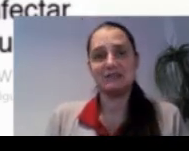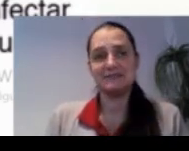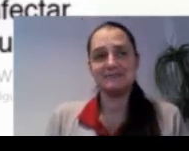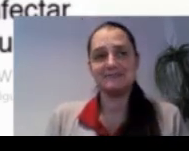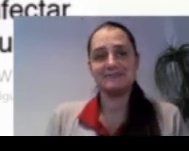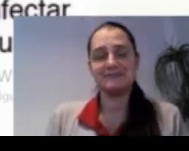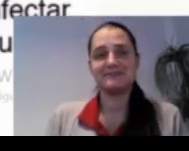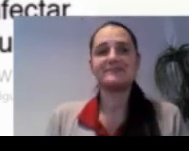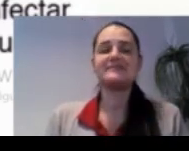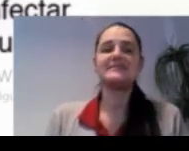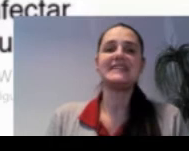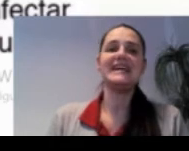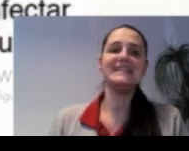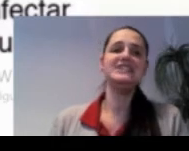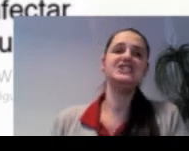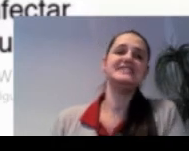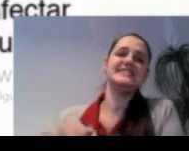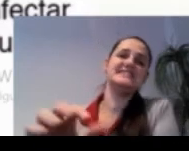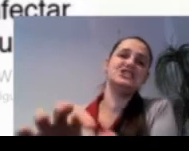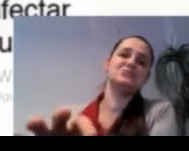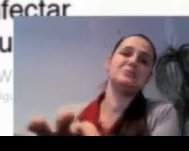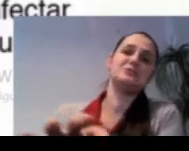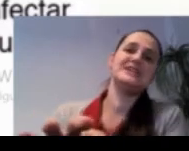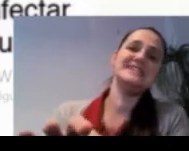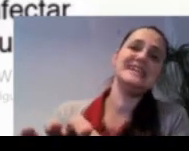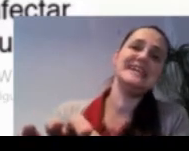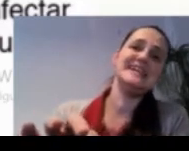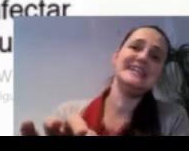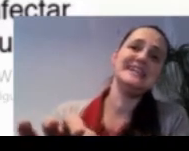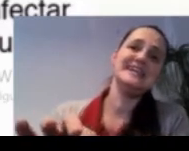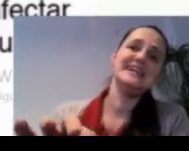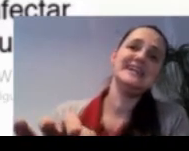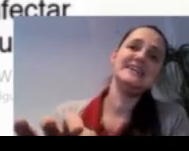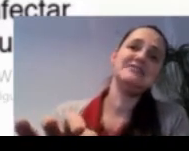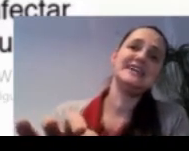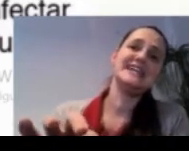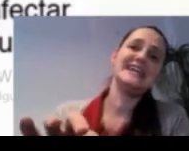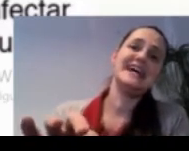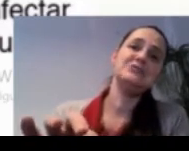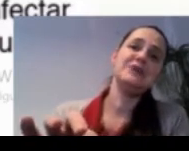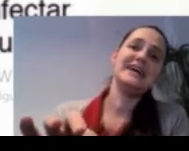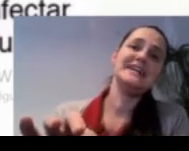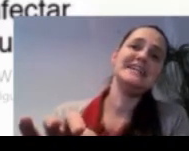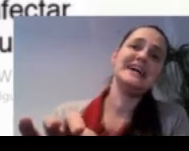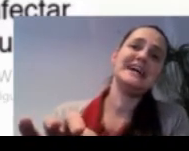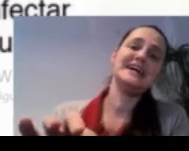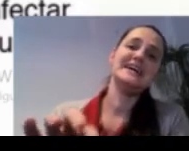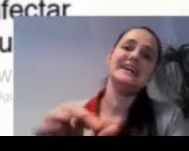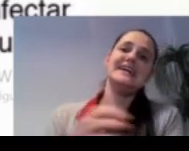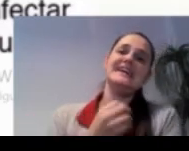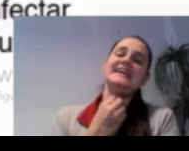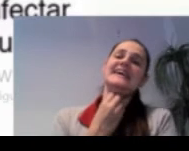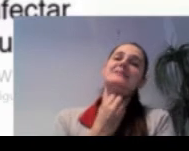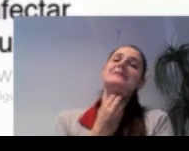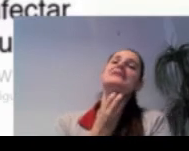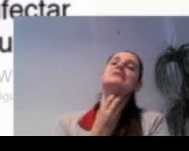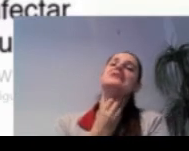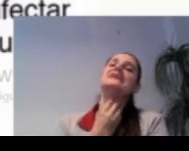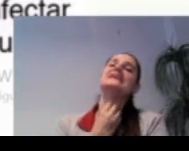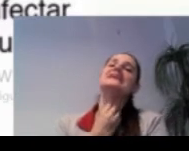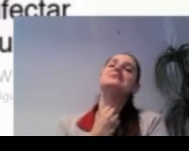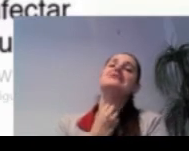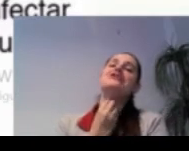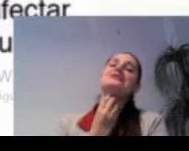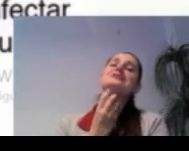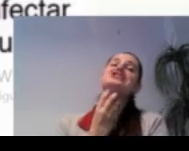dentro da célula. Além disso, existe uma proteína N, que fica lá no RNA, que é